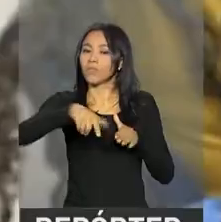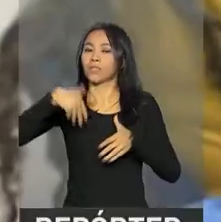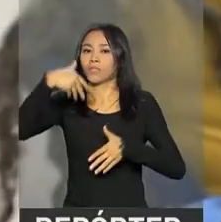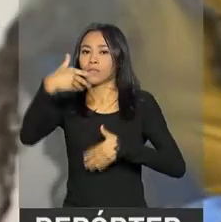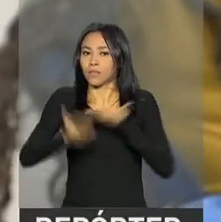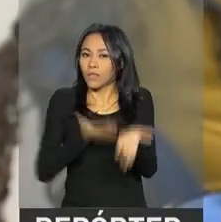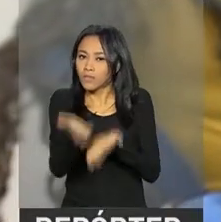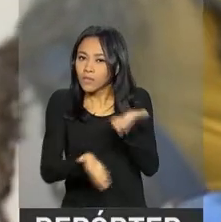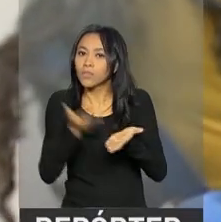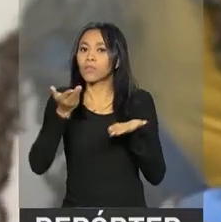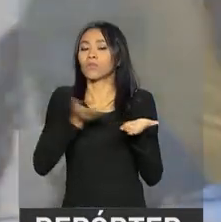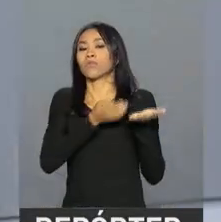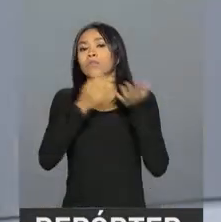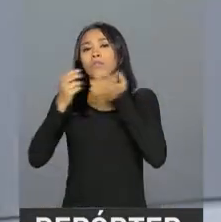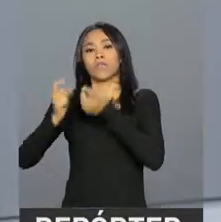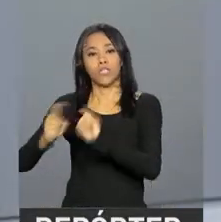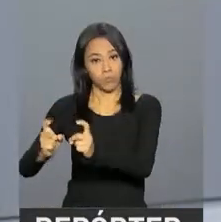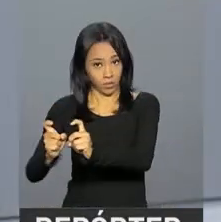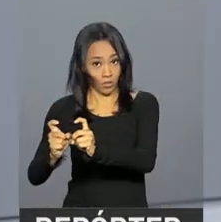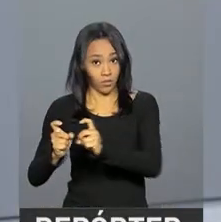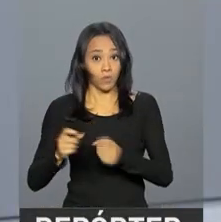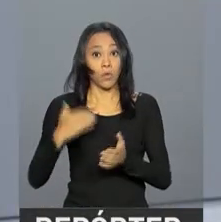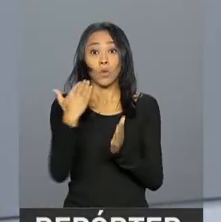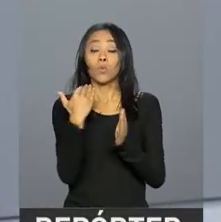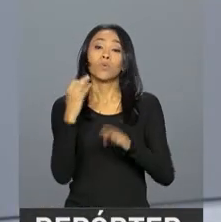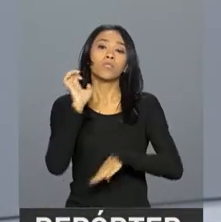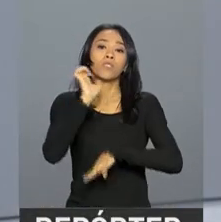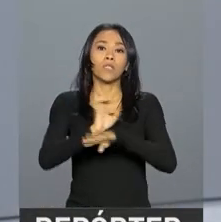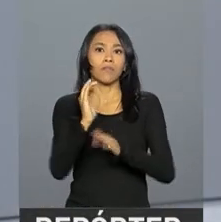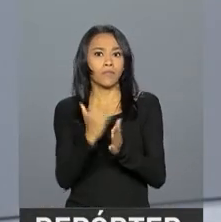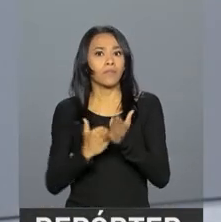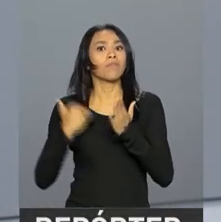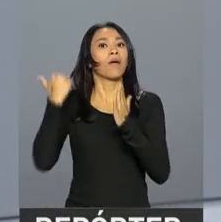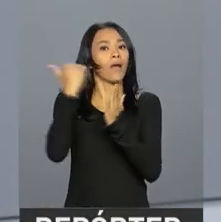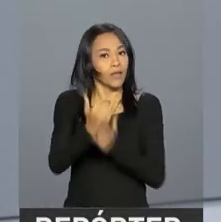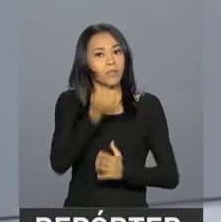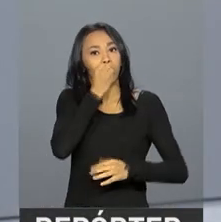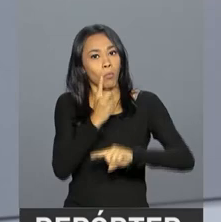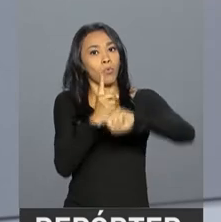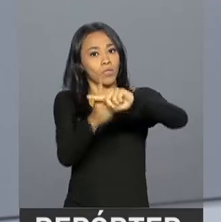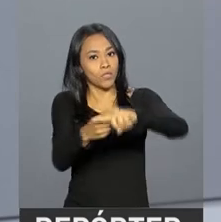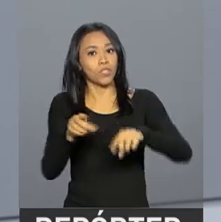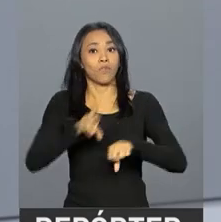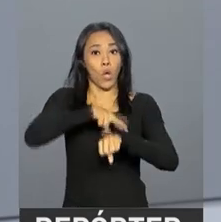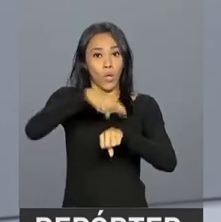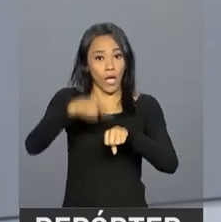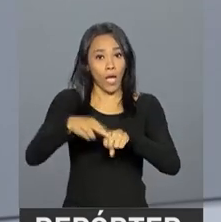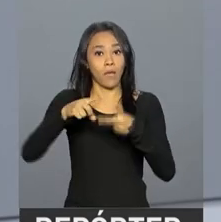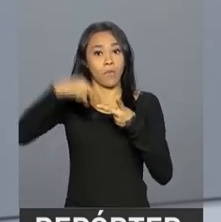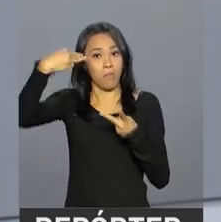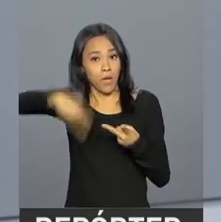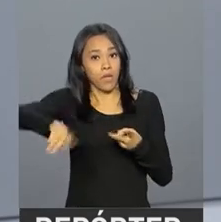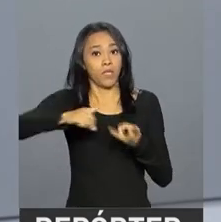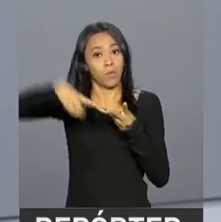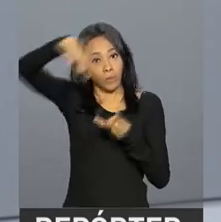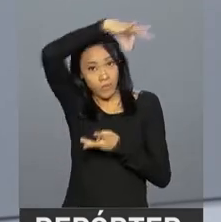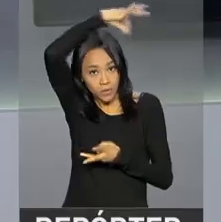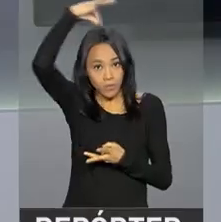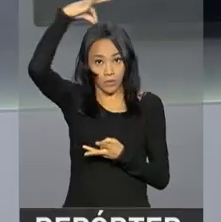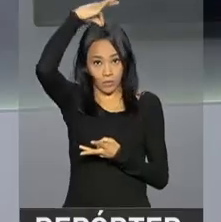e administrativos. Os estados que mais contribuíram para o resultado positivo foram Roraima, Maranhão e Espírito